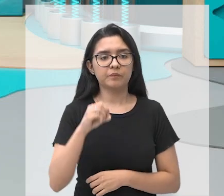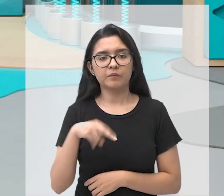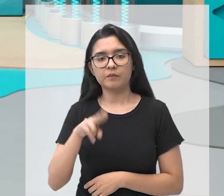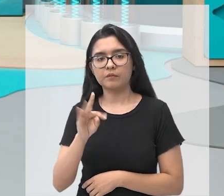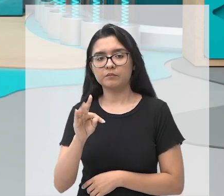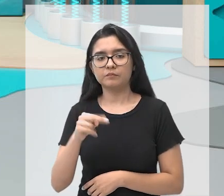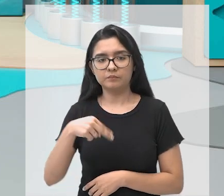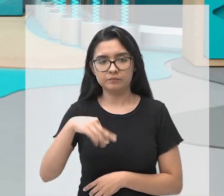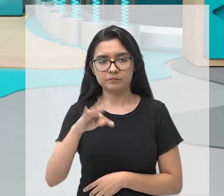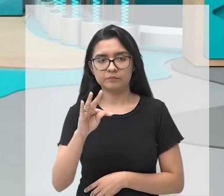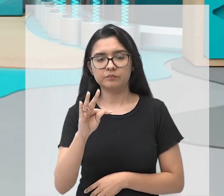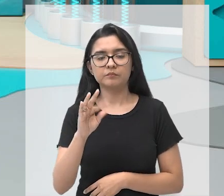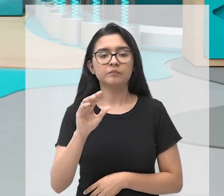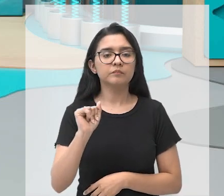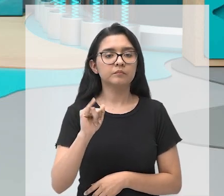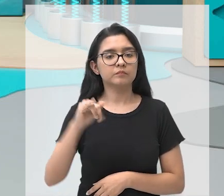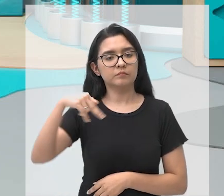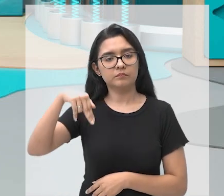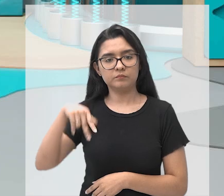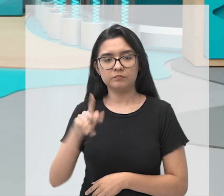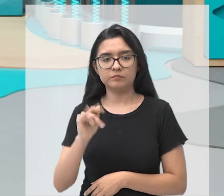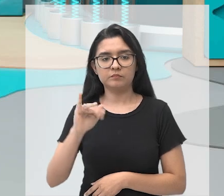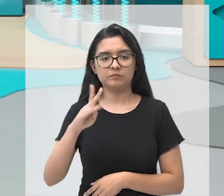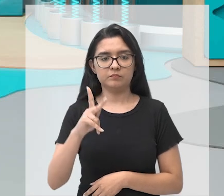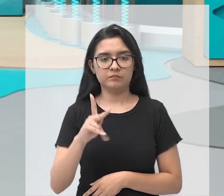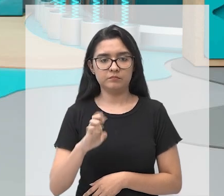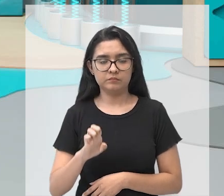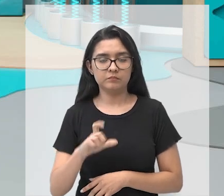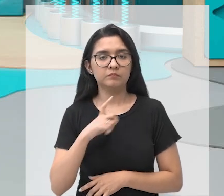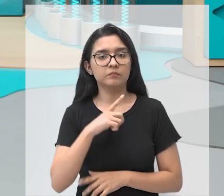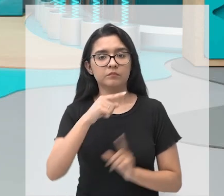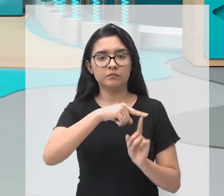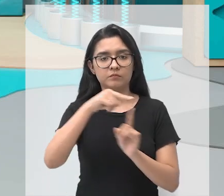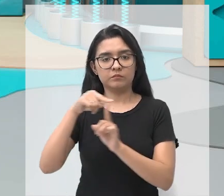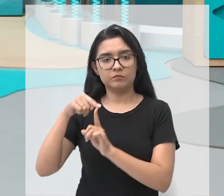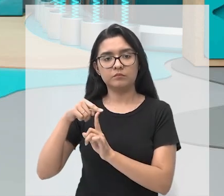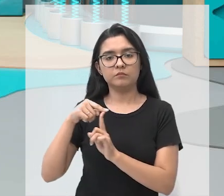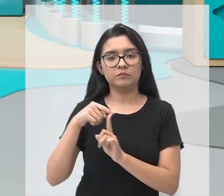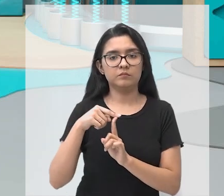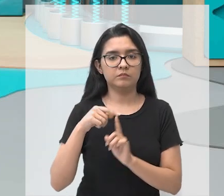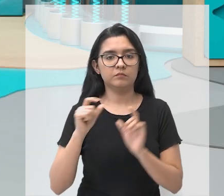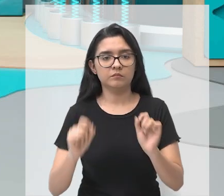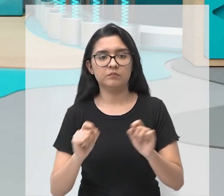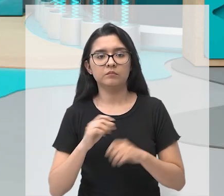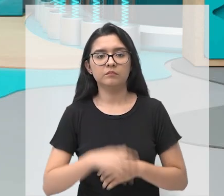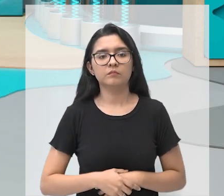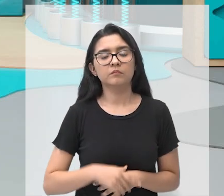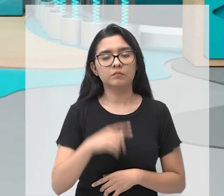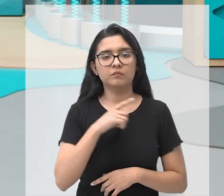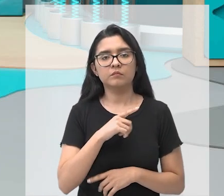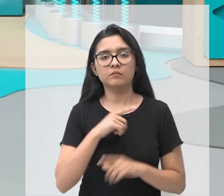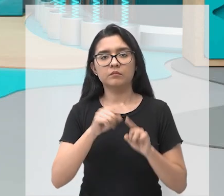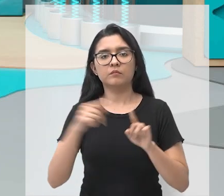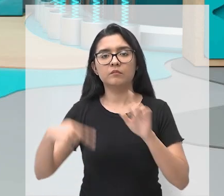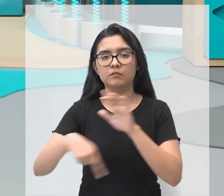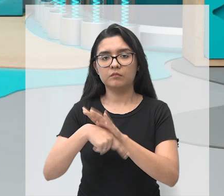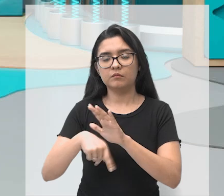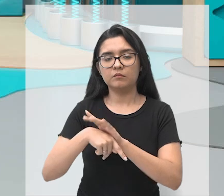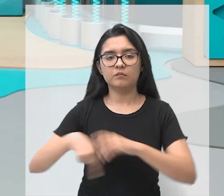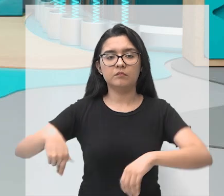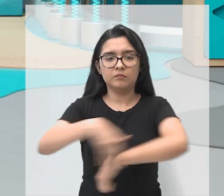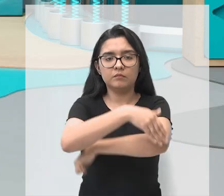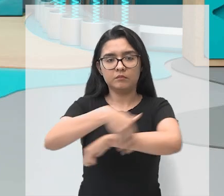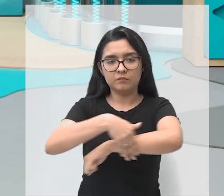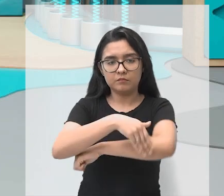só. Nessa modalidade, o texto mostra pra gente, olha só, é uma variação do ciclismo de estrada. Ela